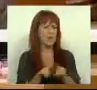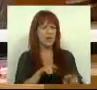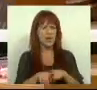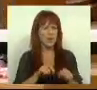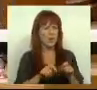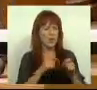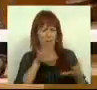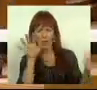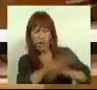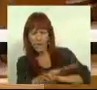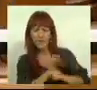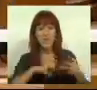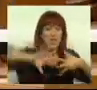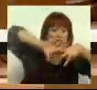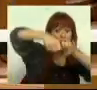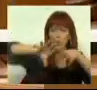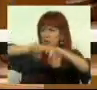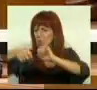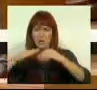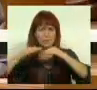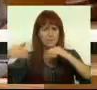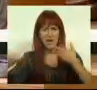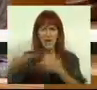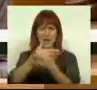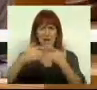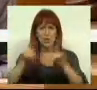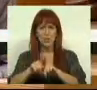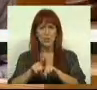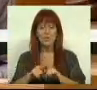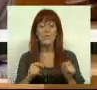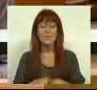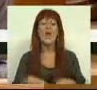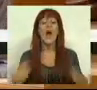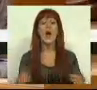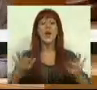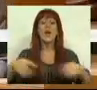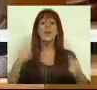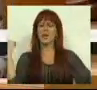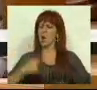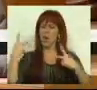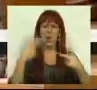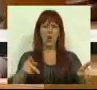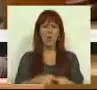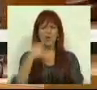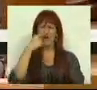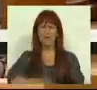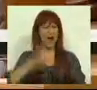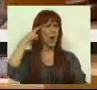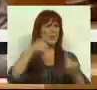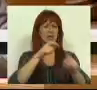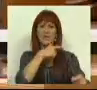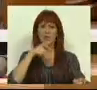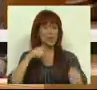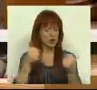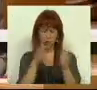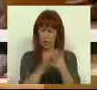mais disfarçadamente, destruidoras de sustentabilidade económica, que culminam agora numa austeridade que falha objetivos prometidos,